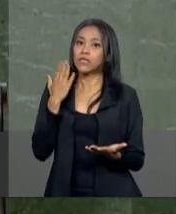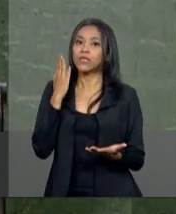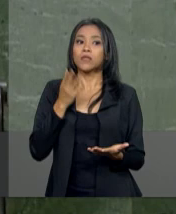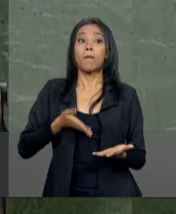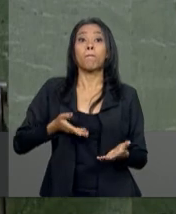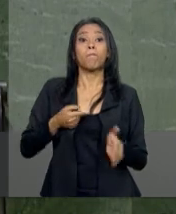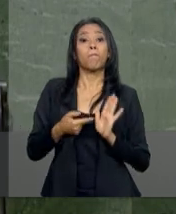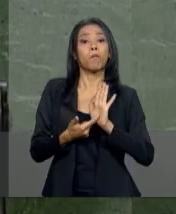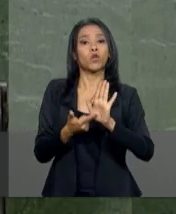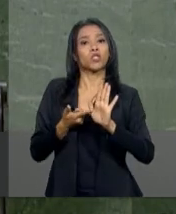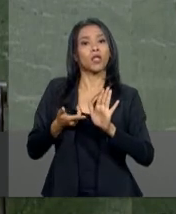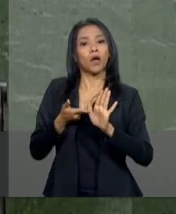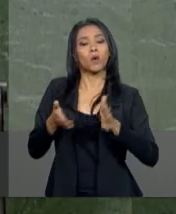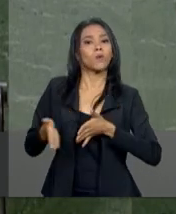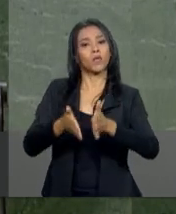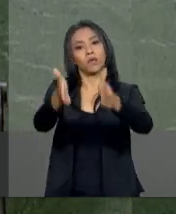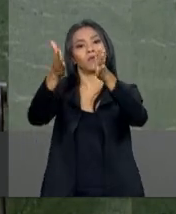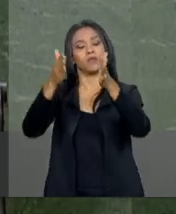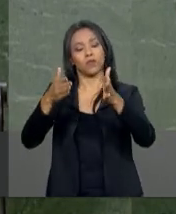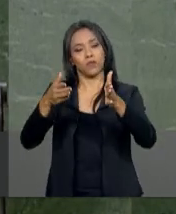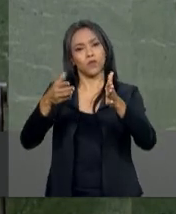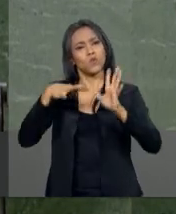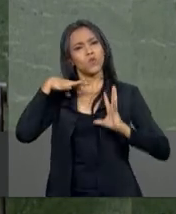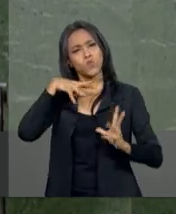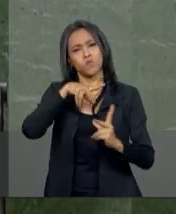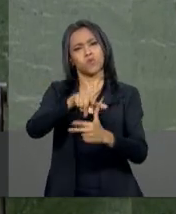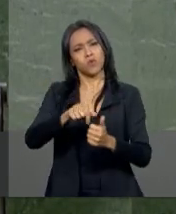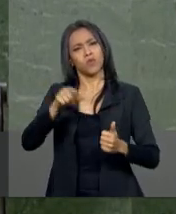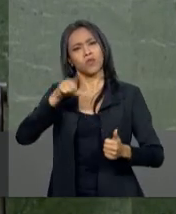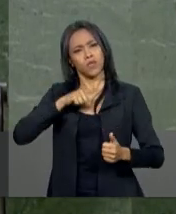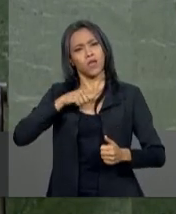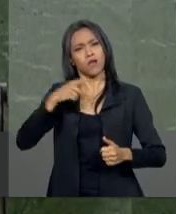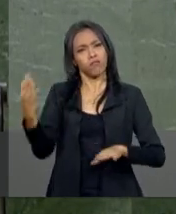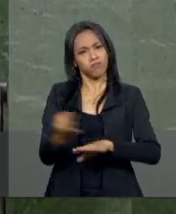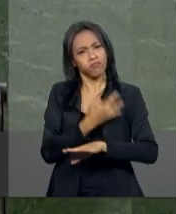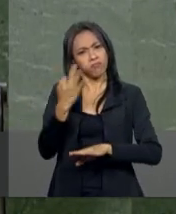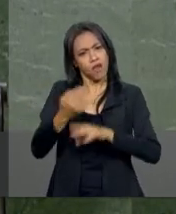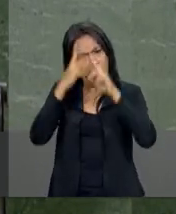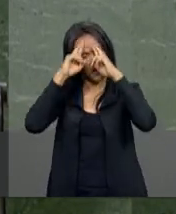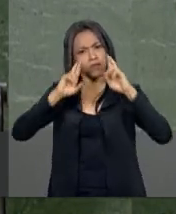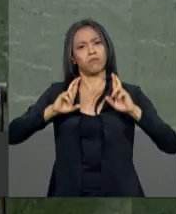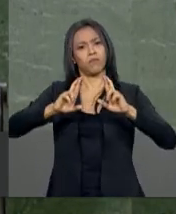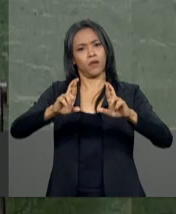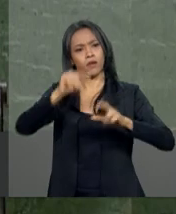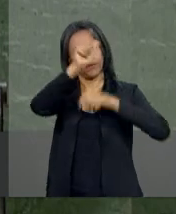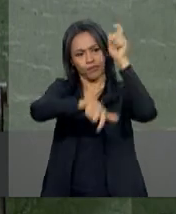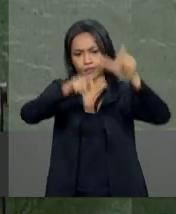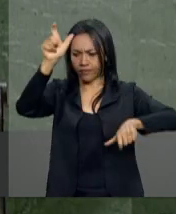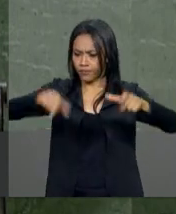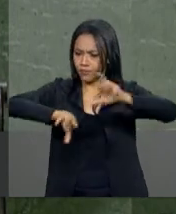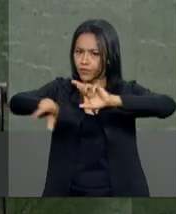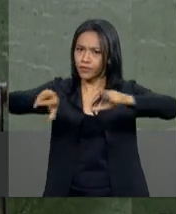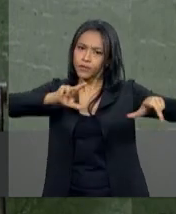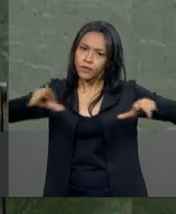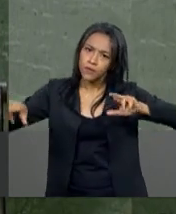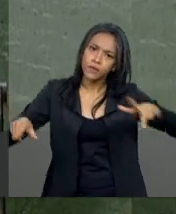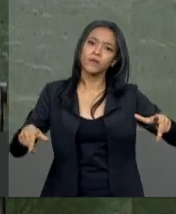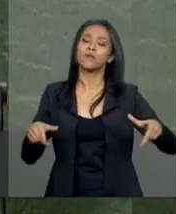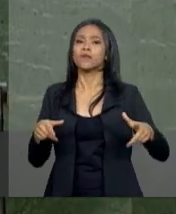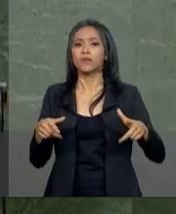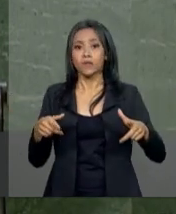de um mundo de tolerância e respeito pela diferença os rumos de um inabalável